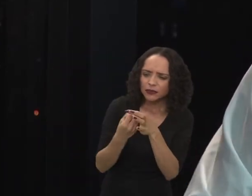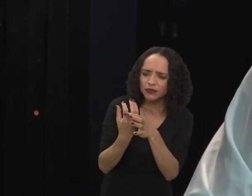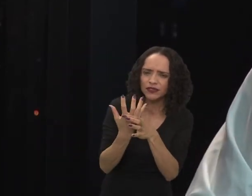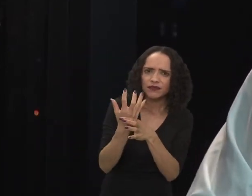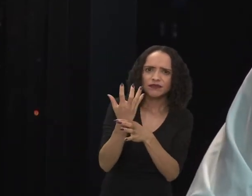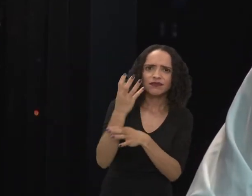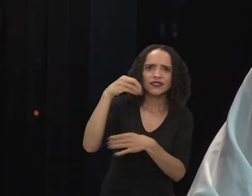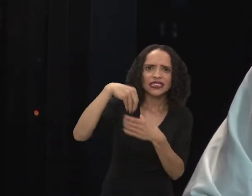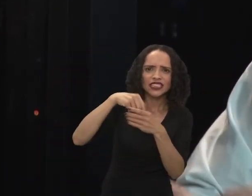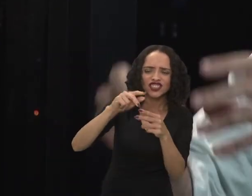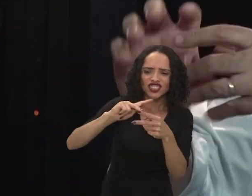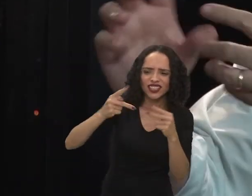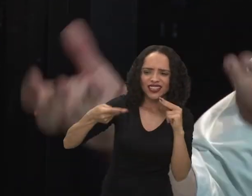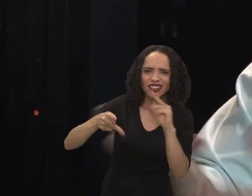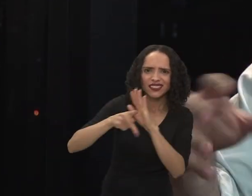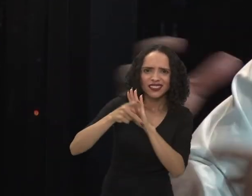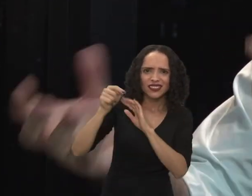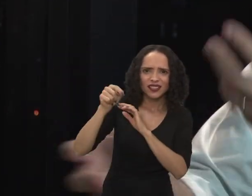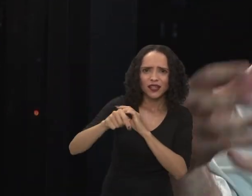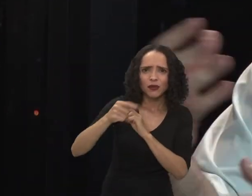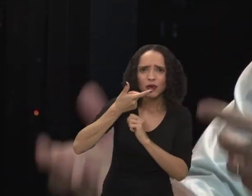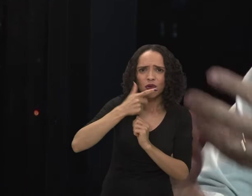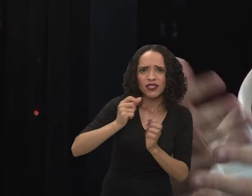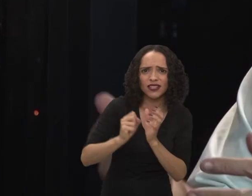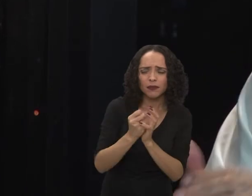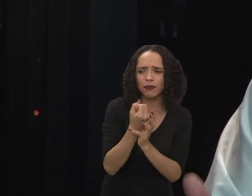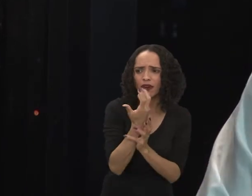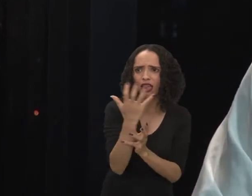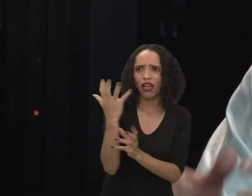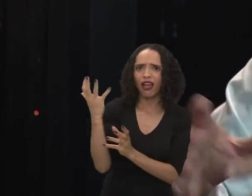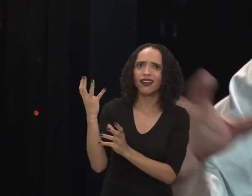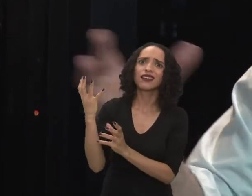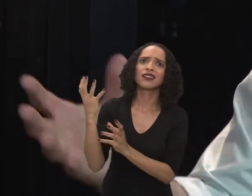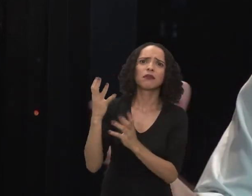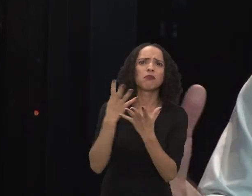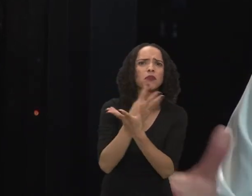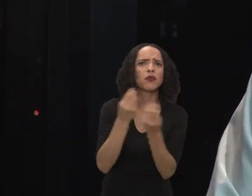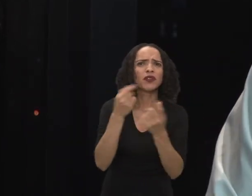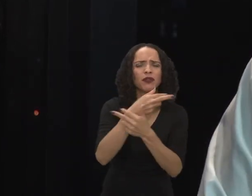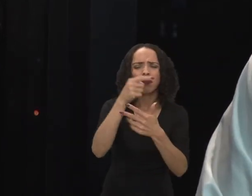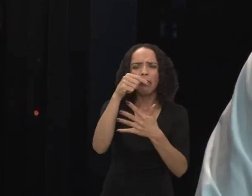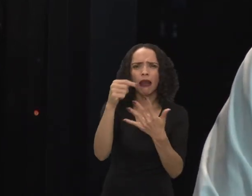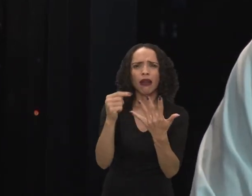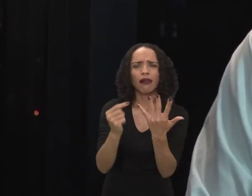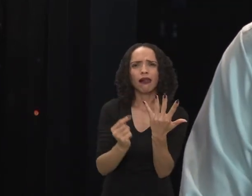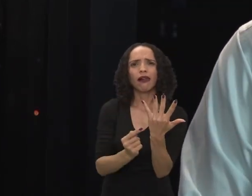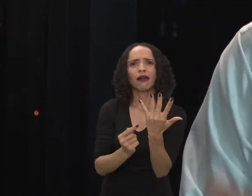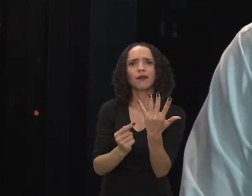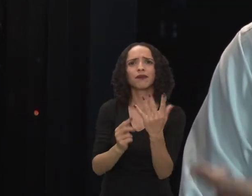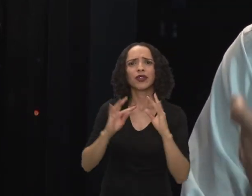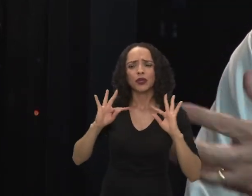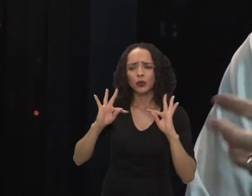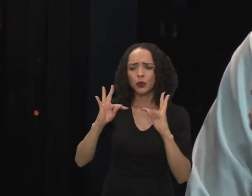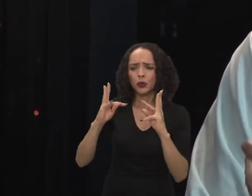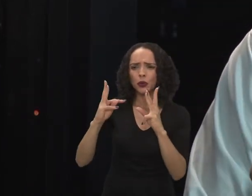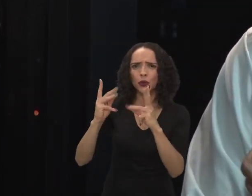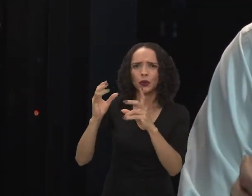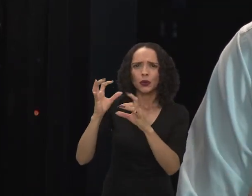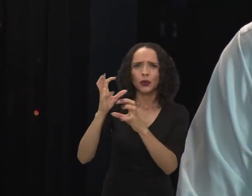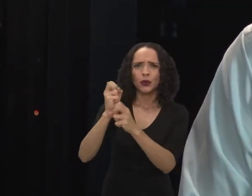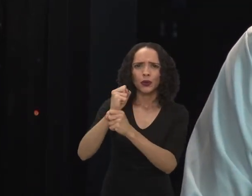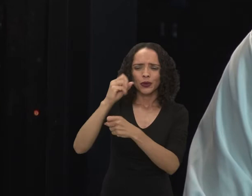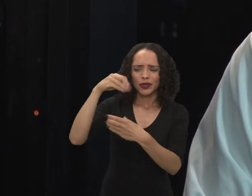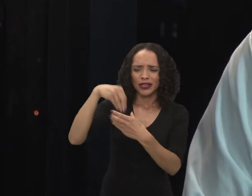semente específica, geneticamente modificada e tudo para produzir. Então, é preciso, e essas